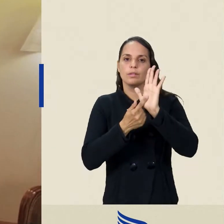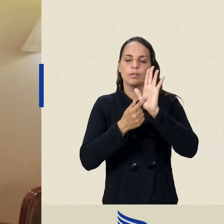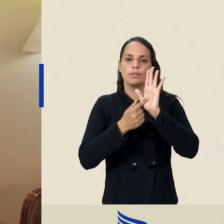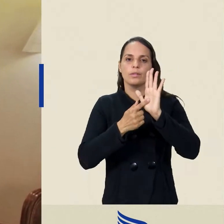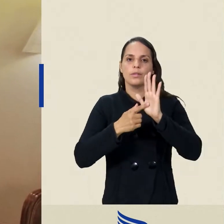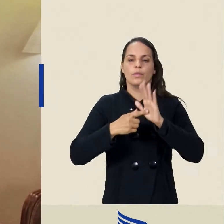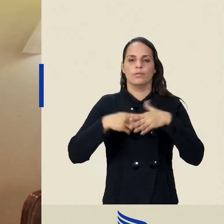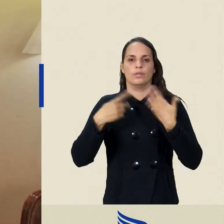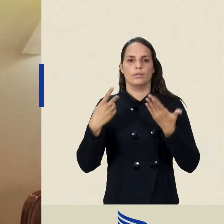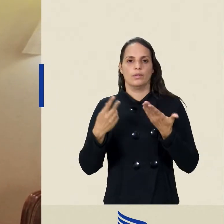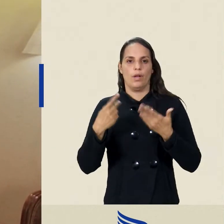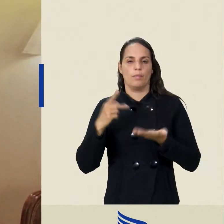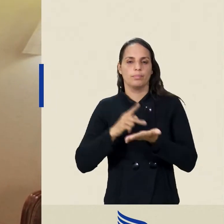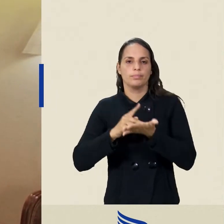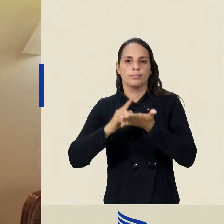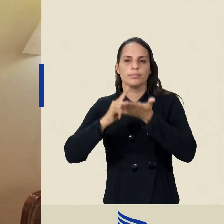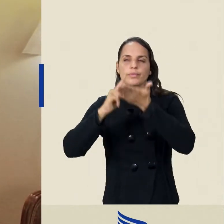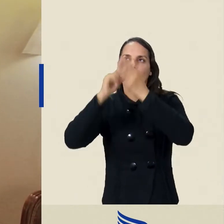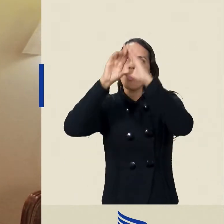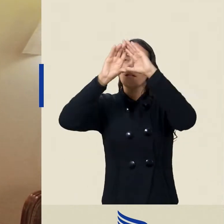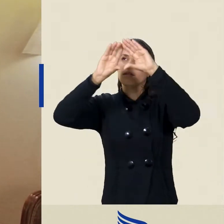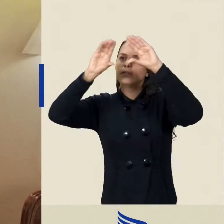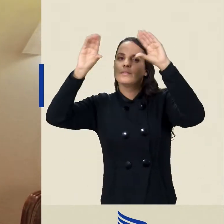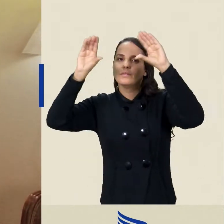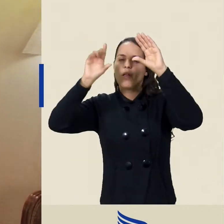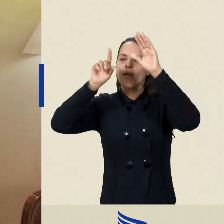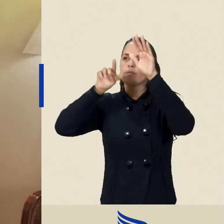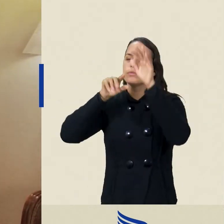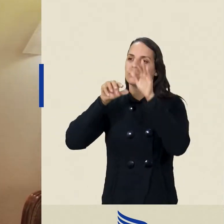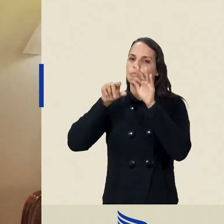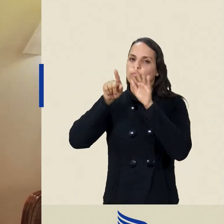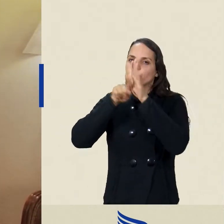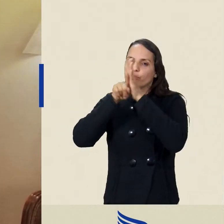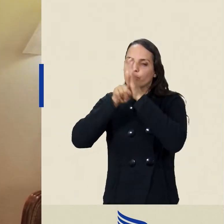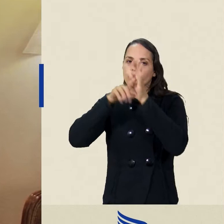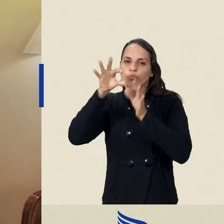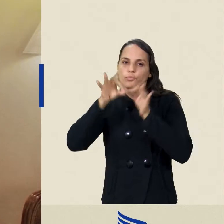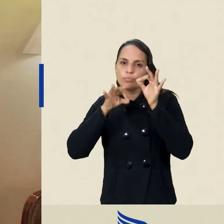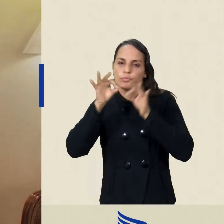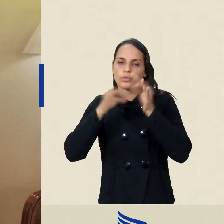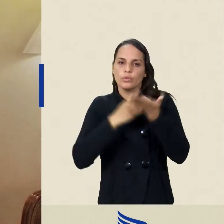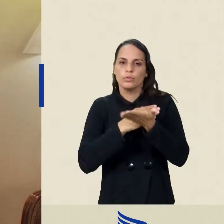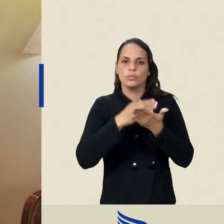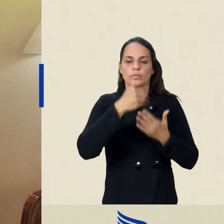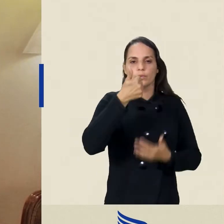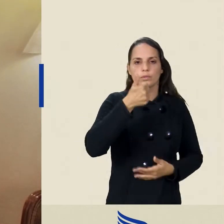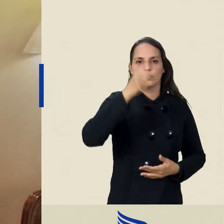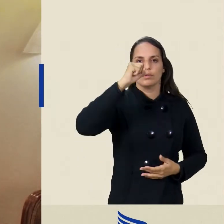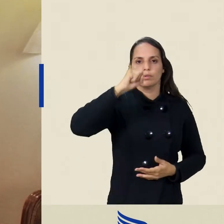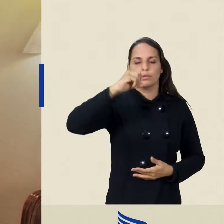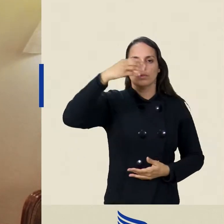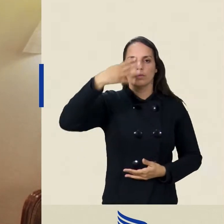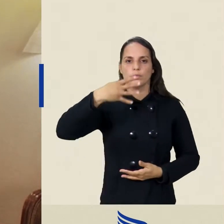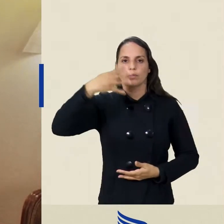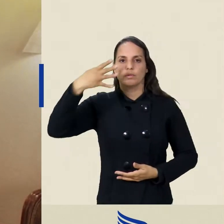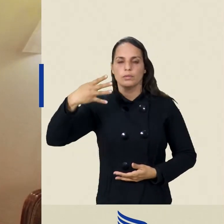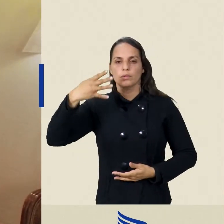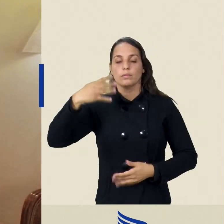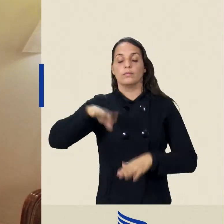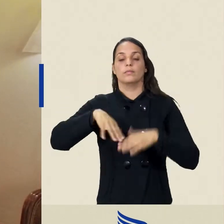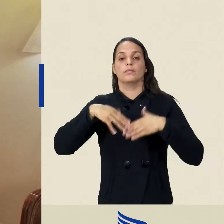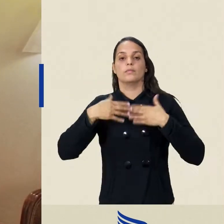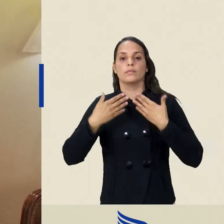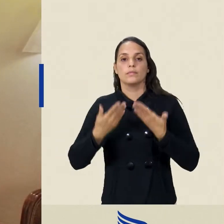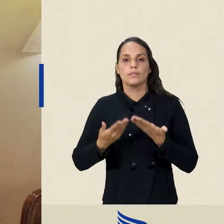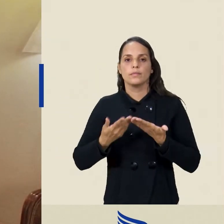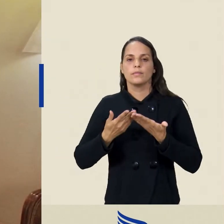e juízo investigativo no Santuário Celestial, que teve início em 1844. Todavia, essas verdades não